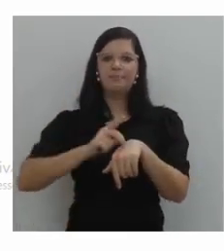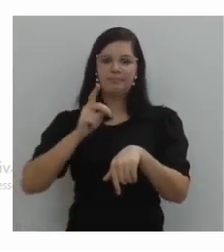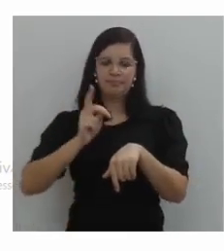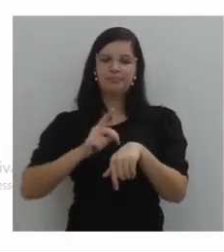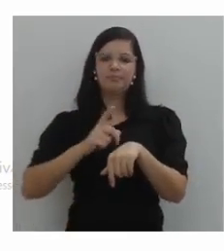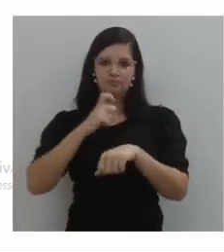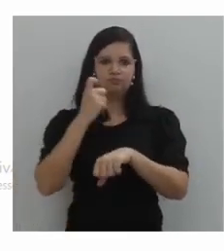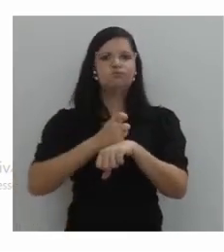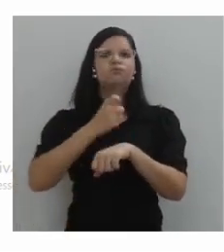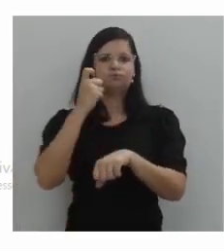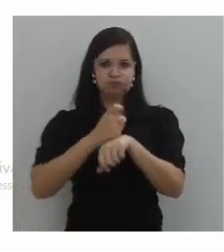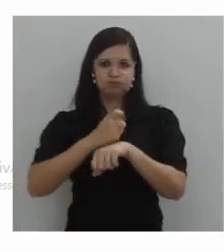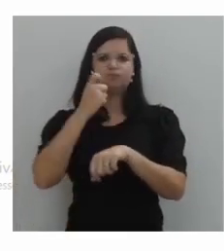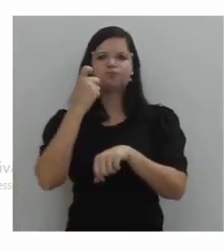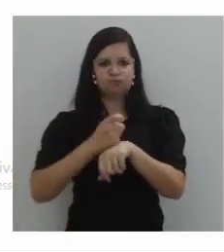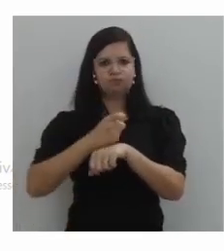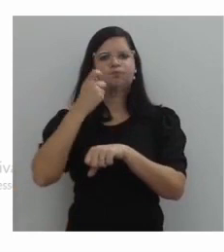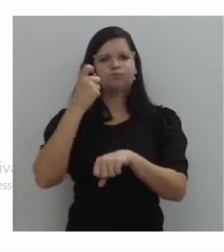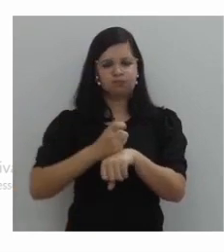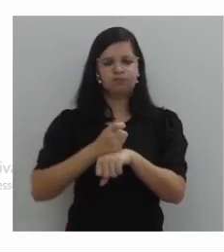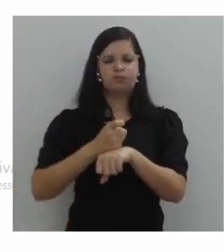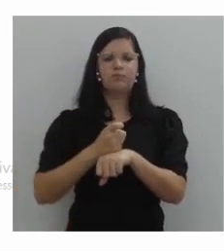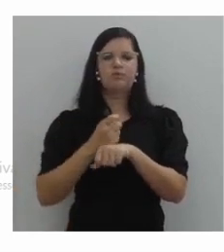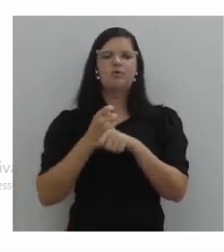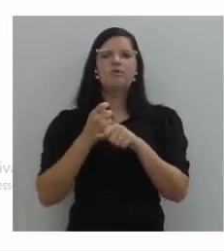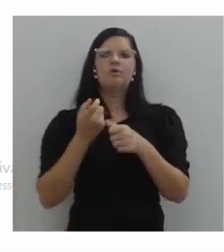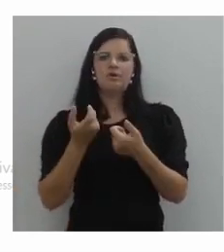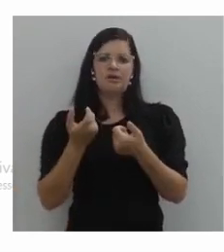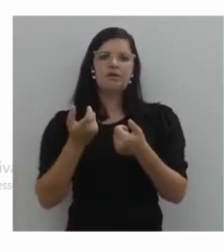mais sólidas, umas formações de rochas mais